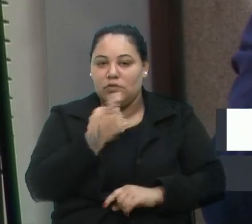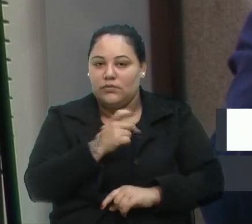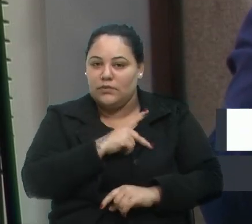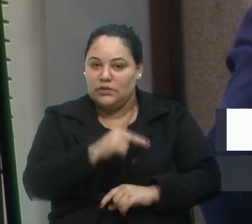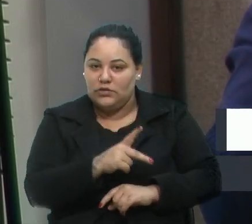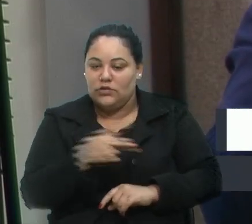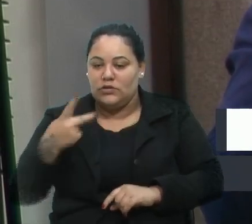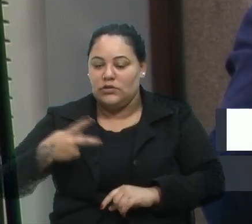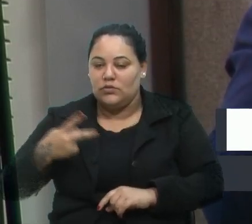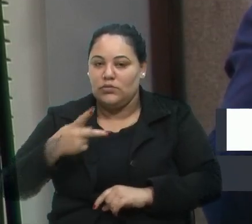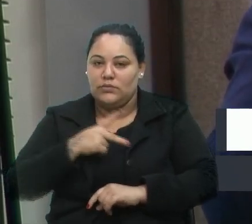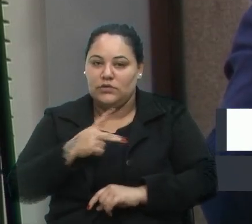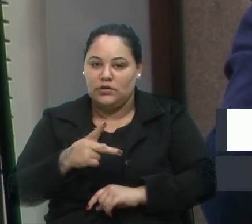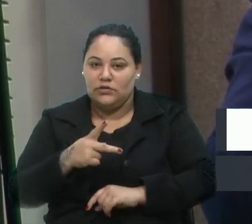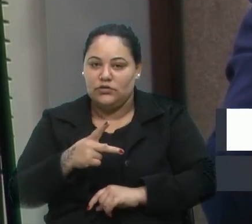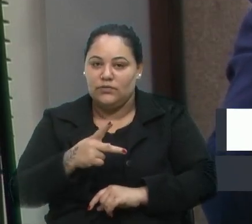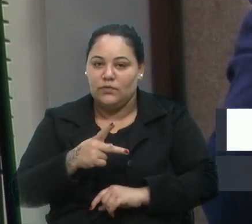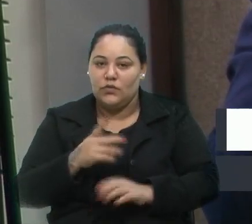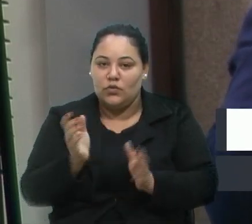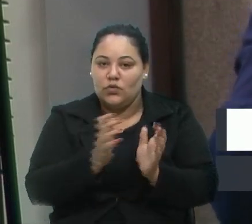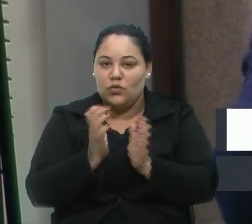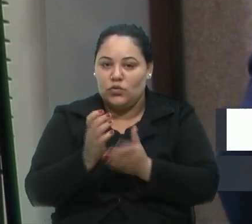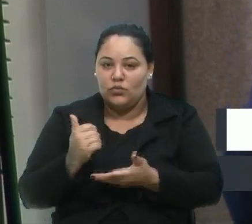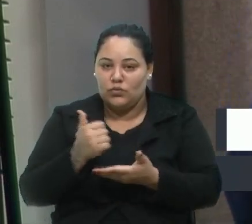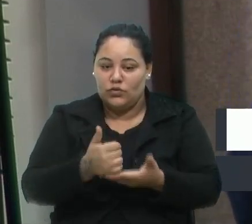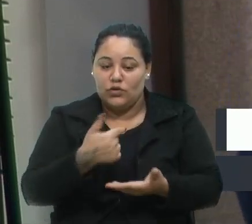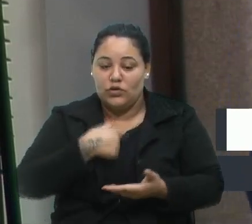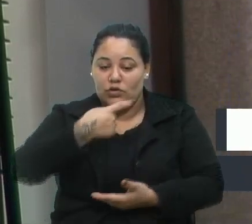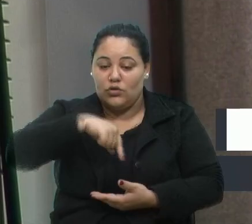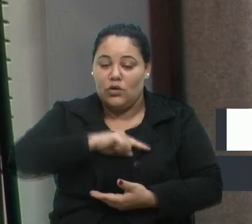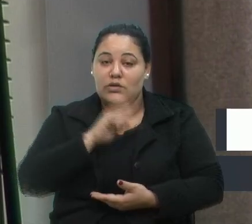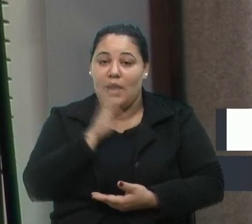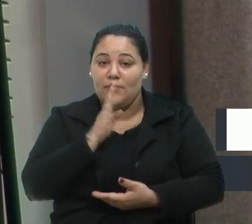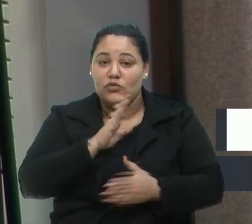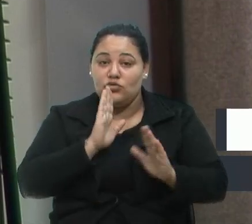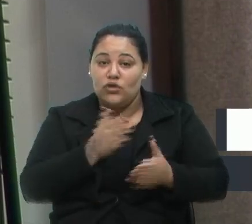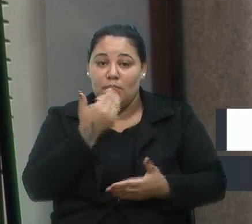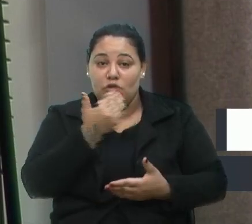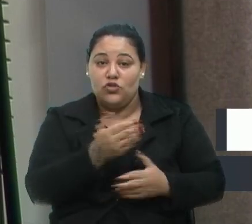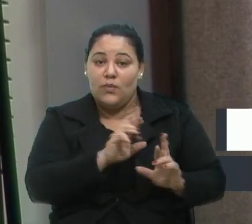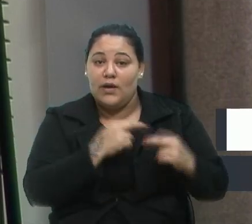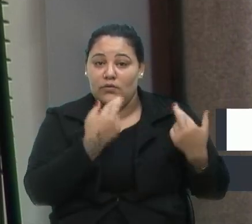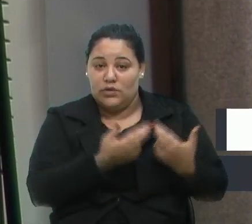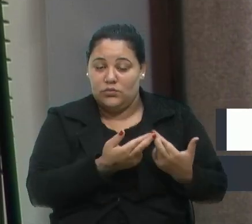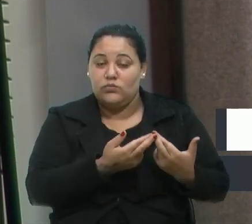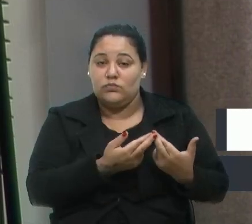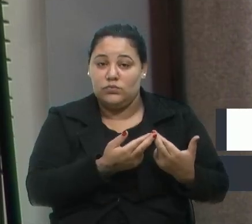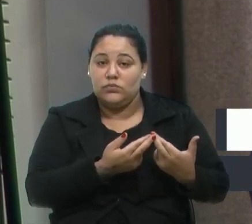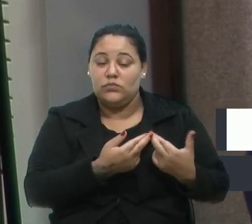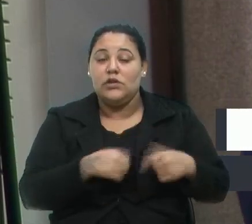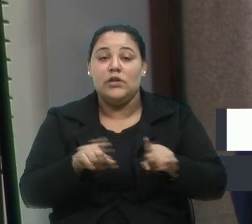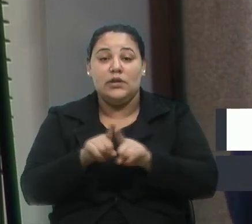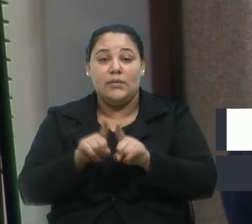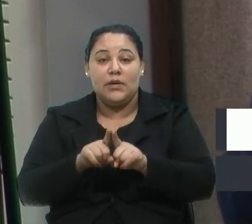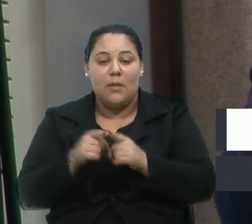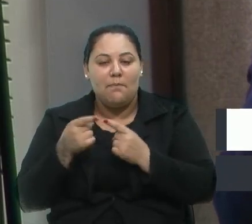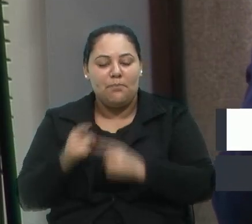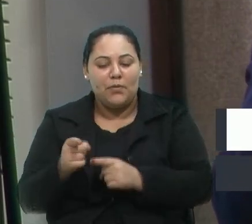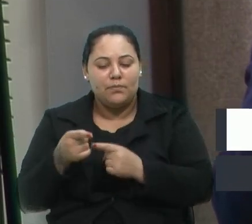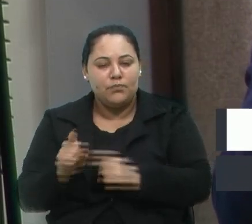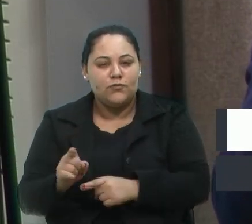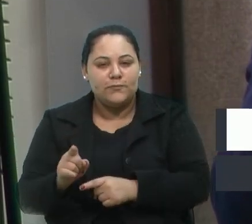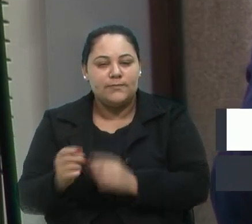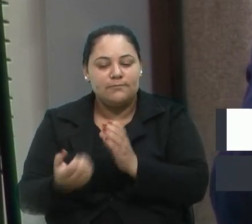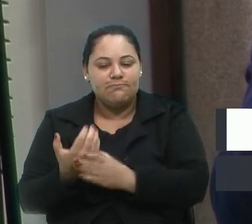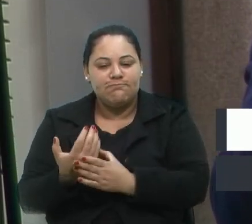vice-presidente da Frente Parlamentar, da gente imediatamente já convocar uma reunião, né, e também provocar audiência pública